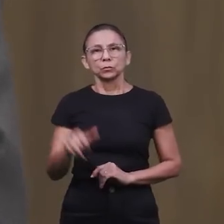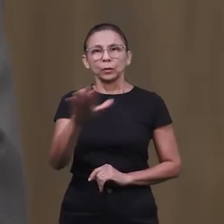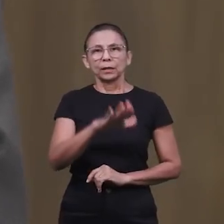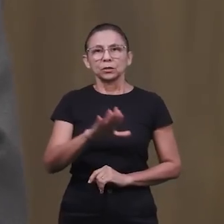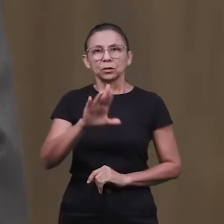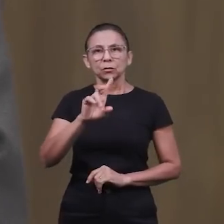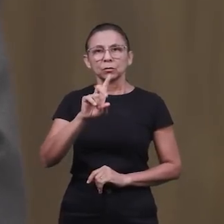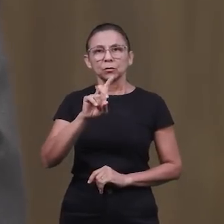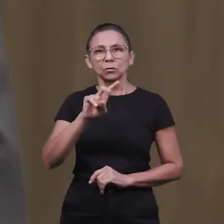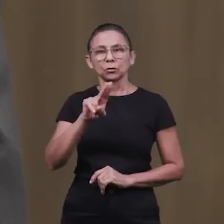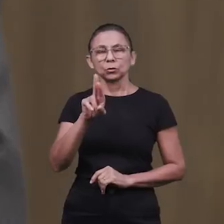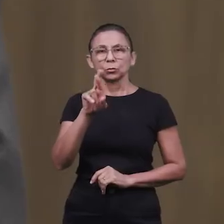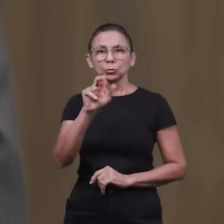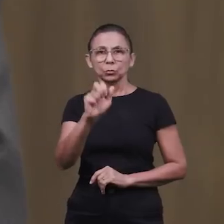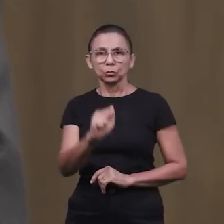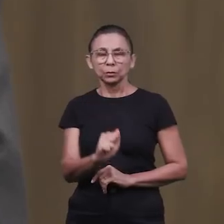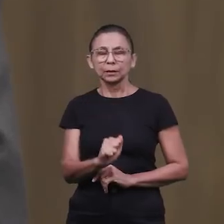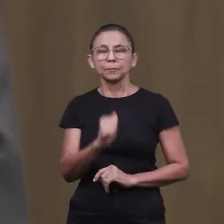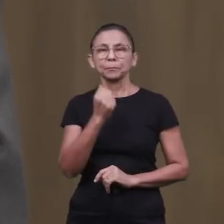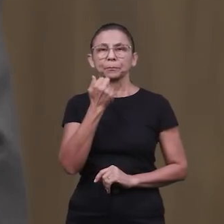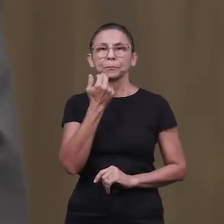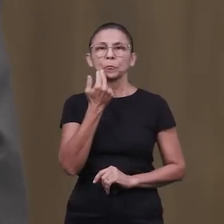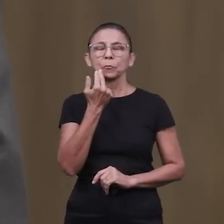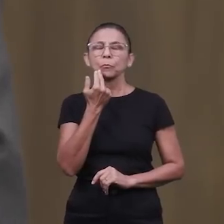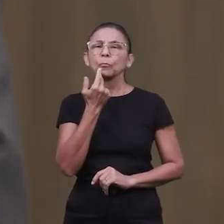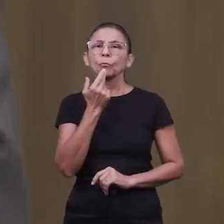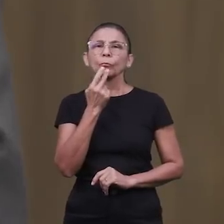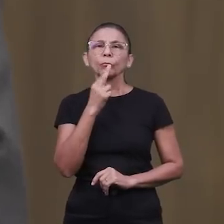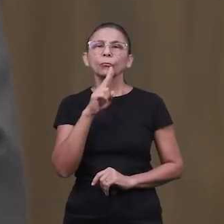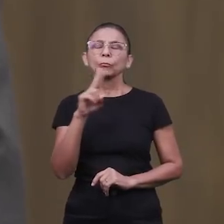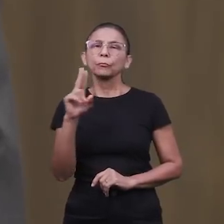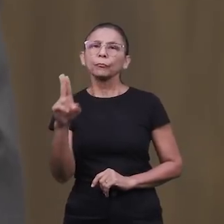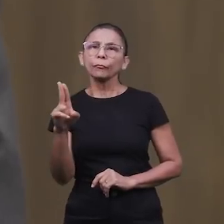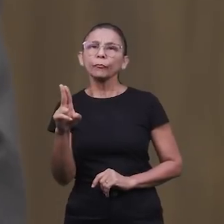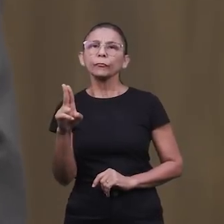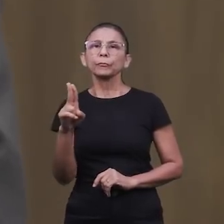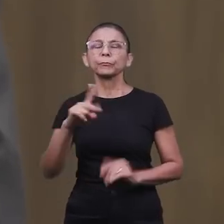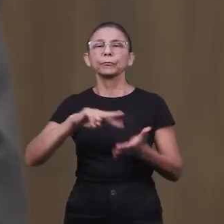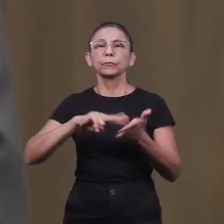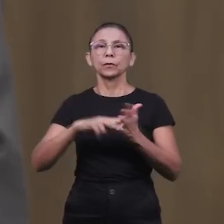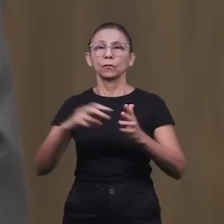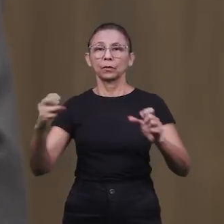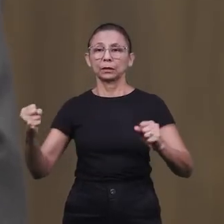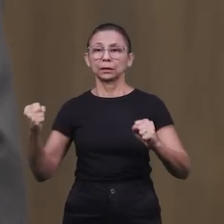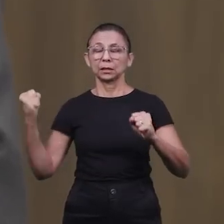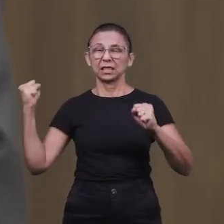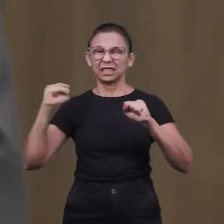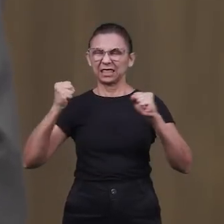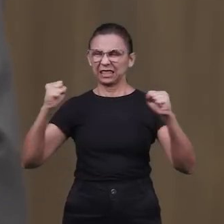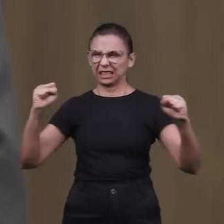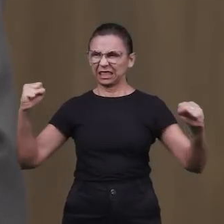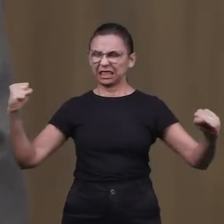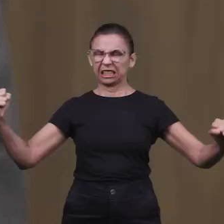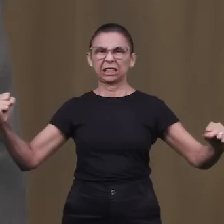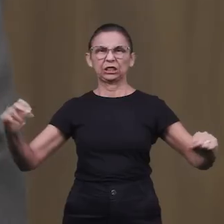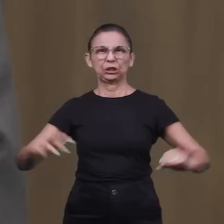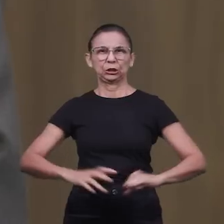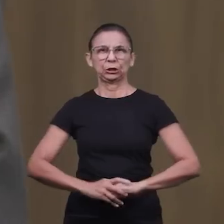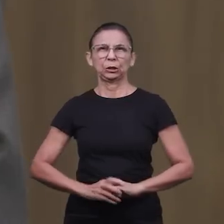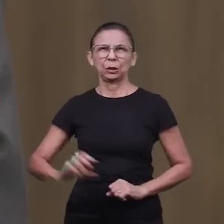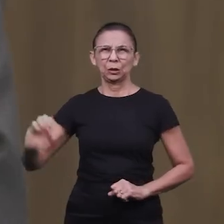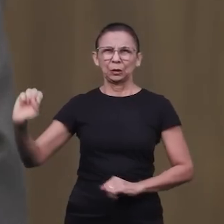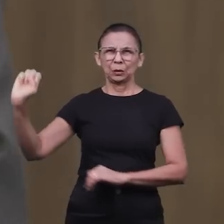seja, uma planície grande, com vista de todos os lados, que o círculo dá vista de todos os lados, e bem